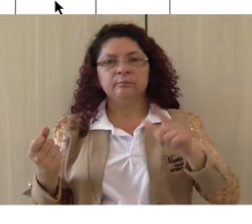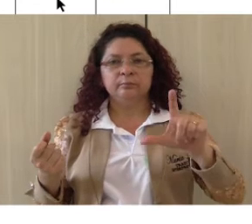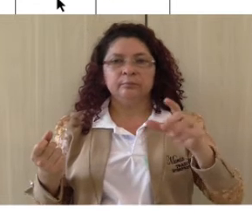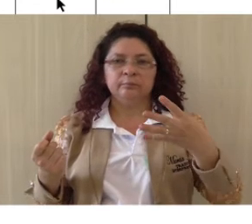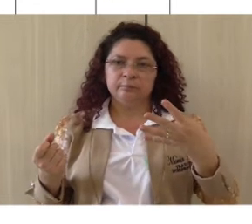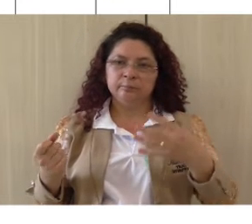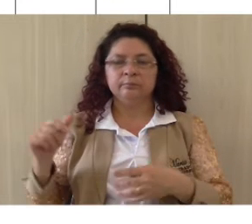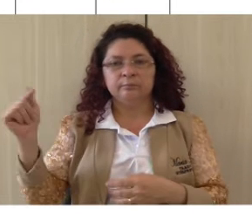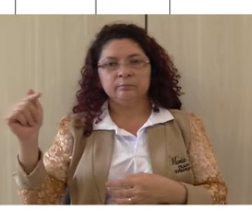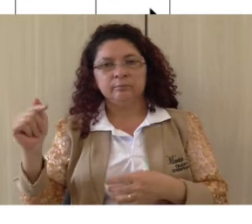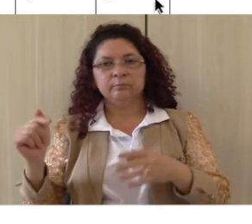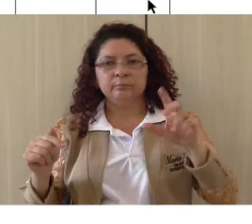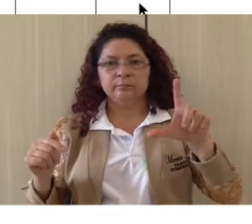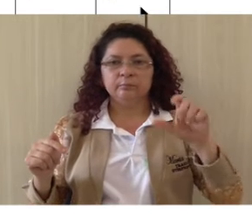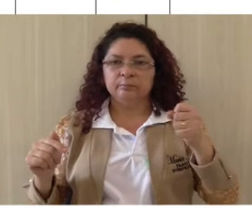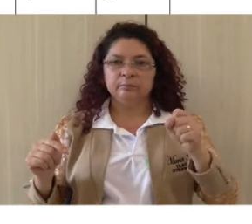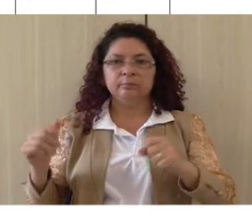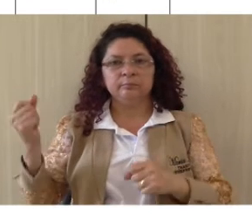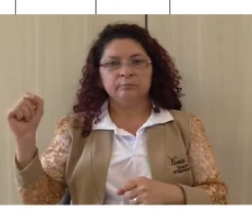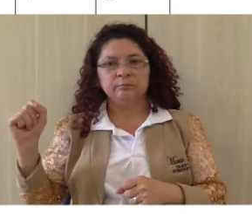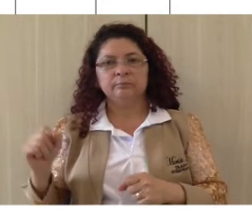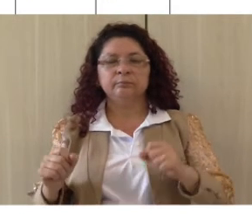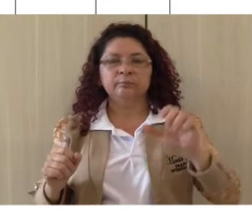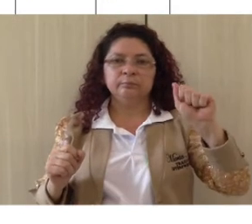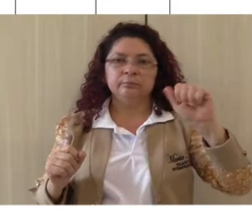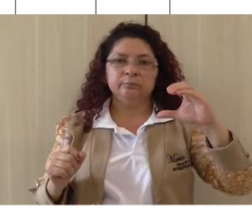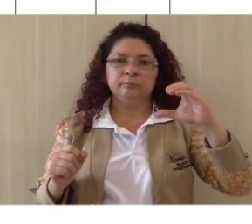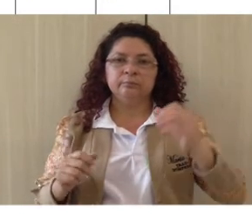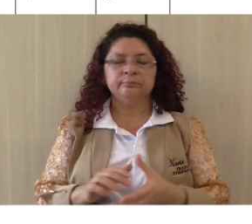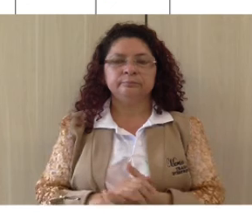L4. Sétimo, L8. Oitavo, AC.